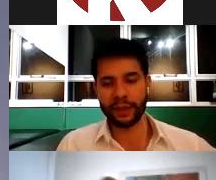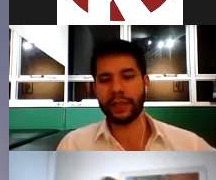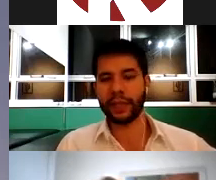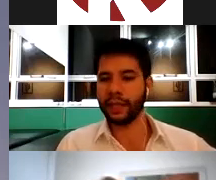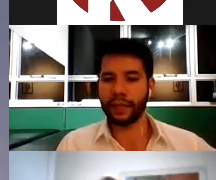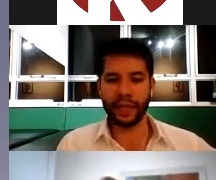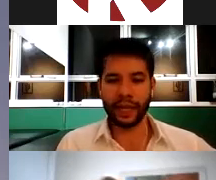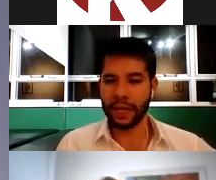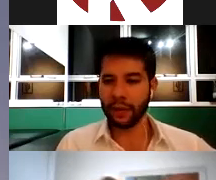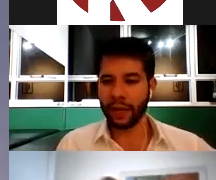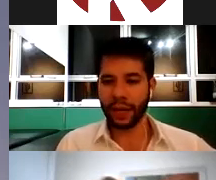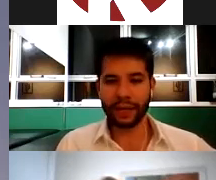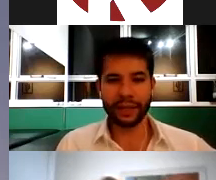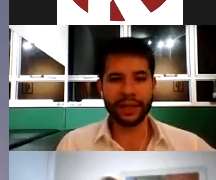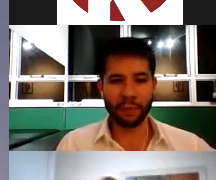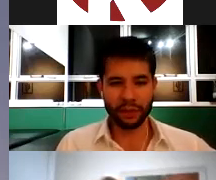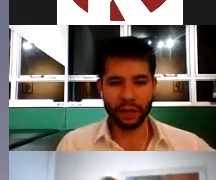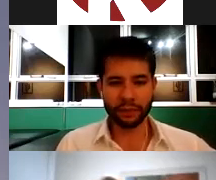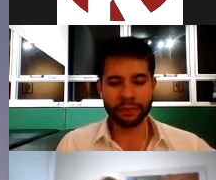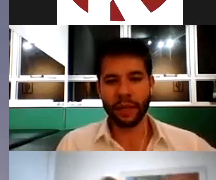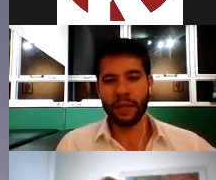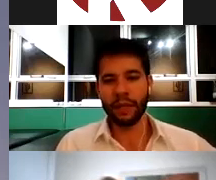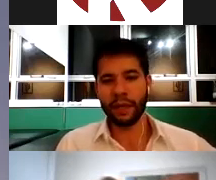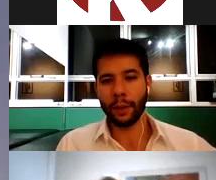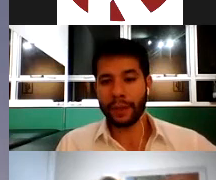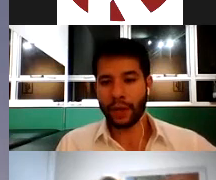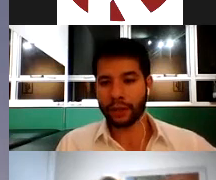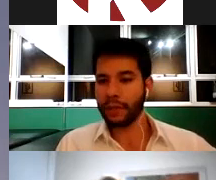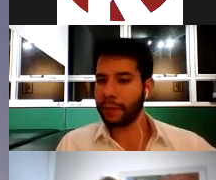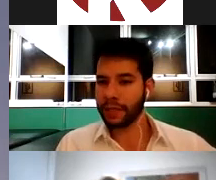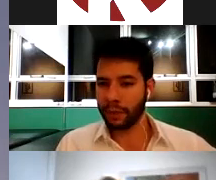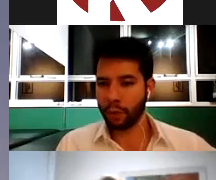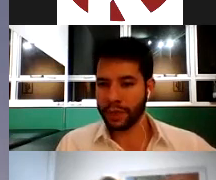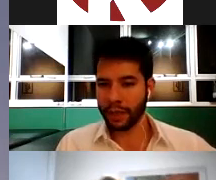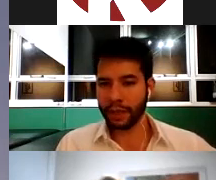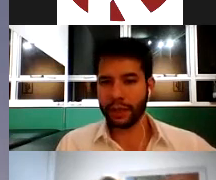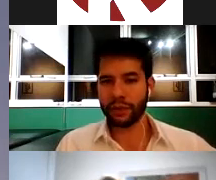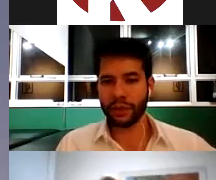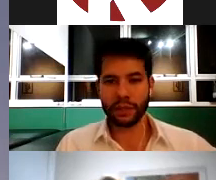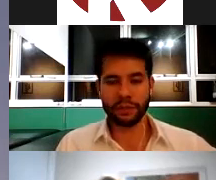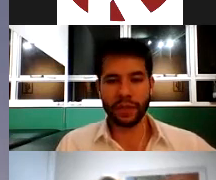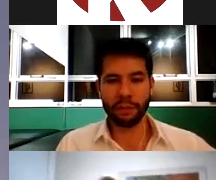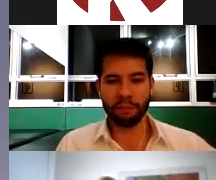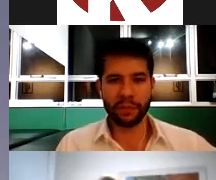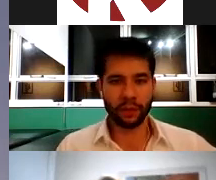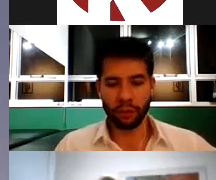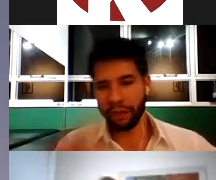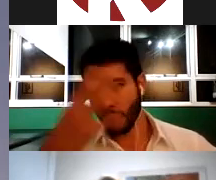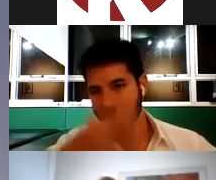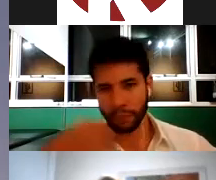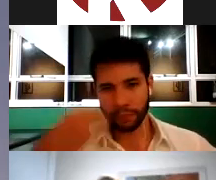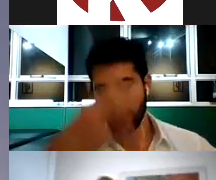Felipe, em meio a tanta emoção, o pediatra ele percebeu algumas características